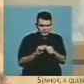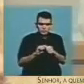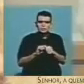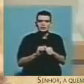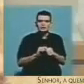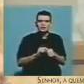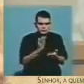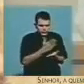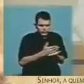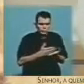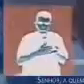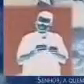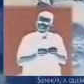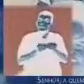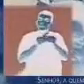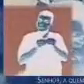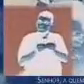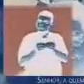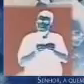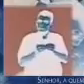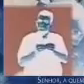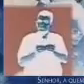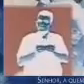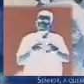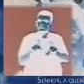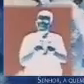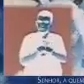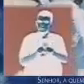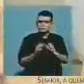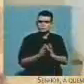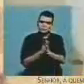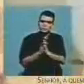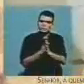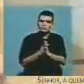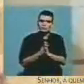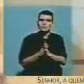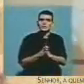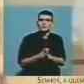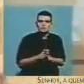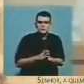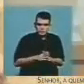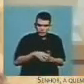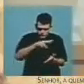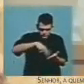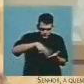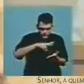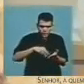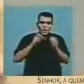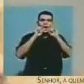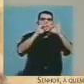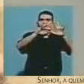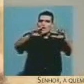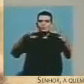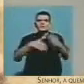Eucaristia, fez também como oração de coleta: derramai por toda a extensão